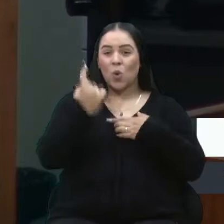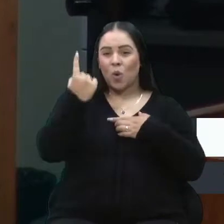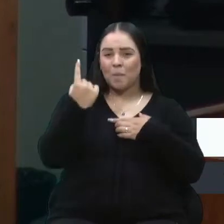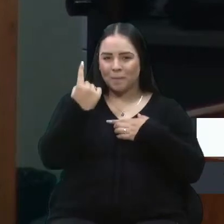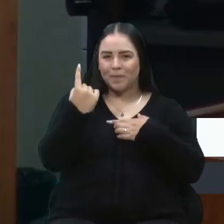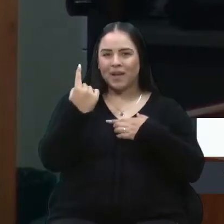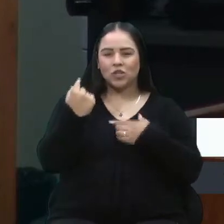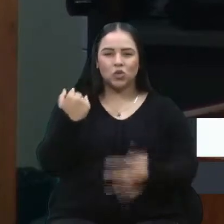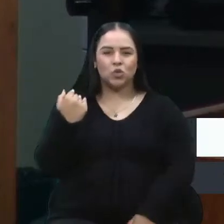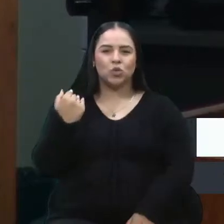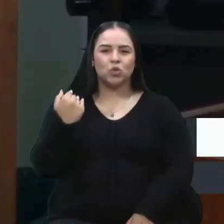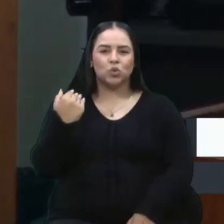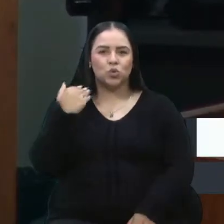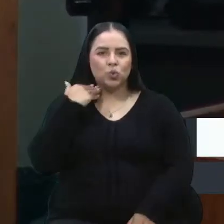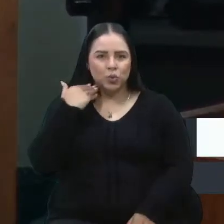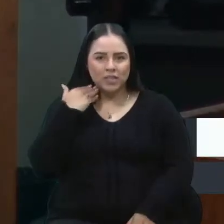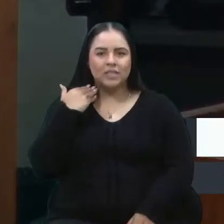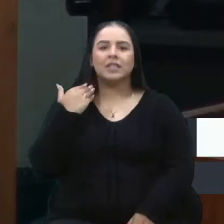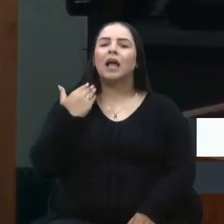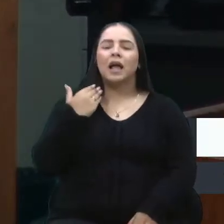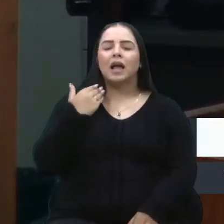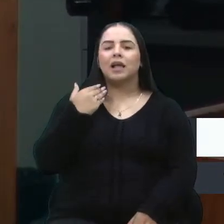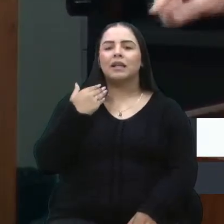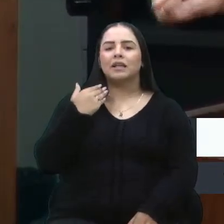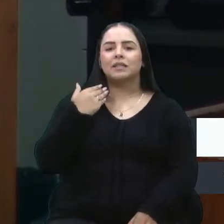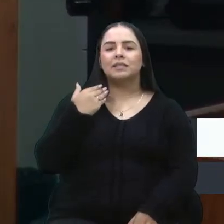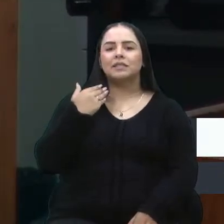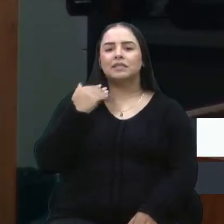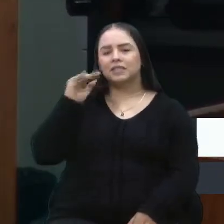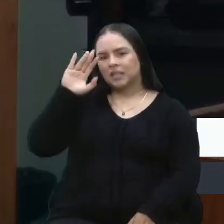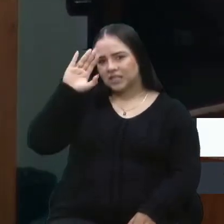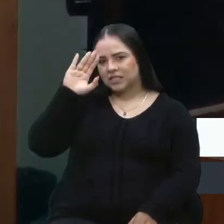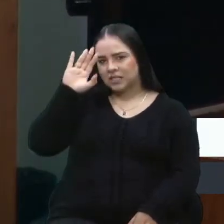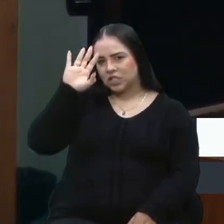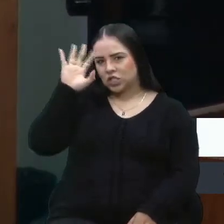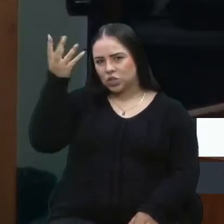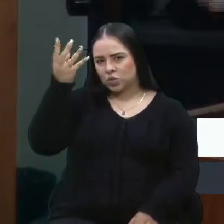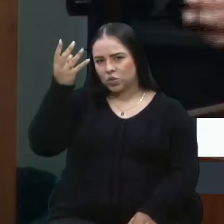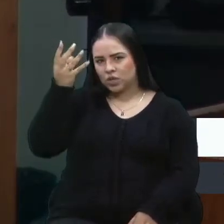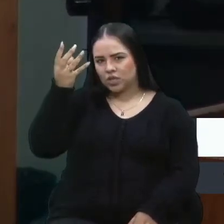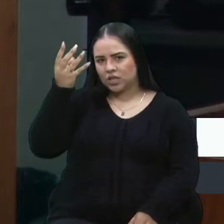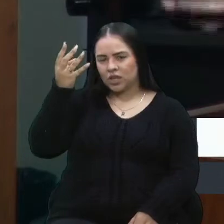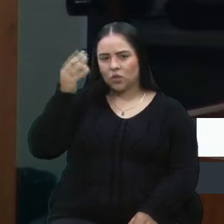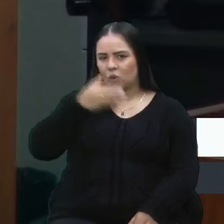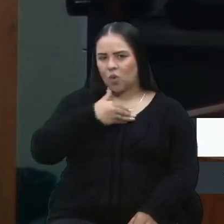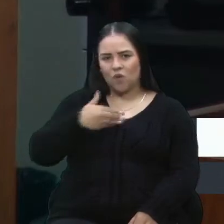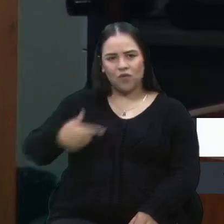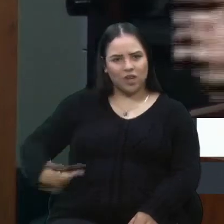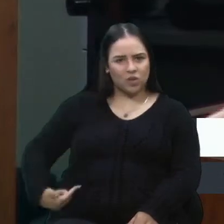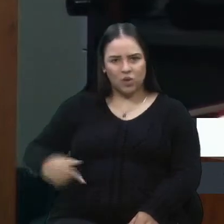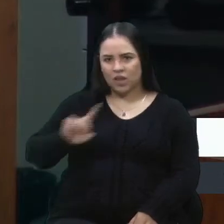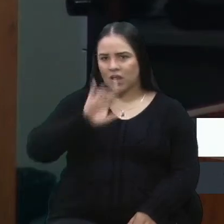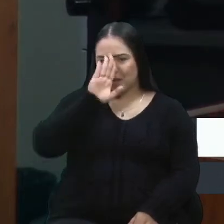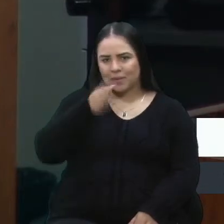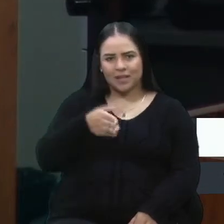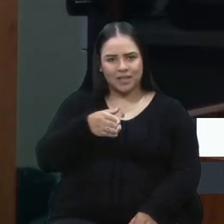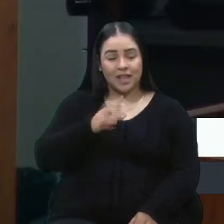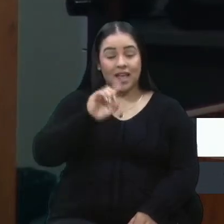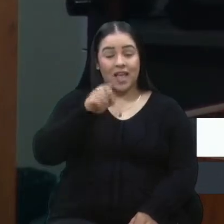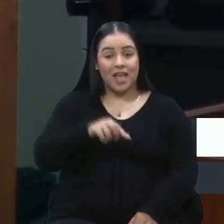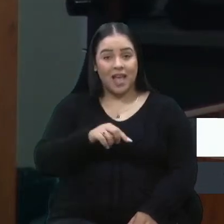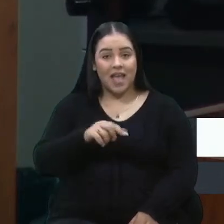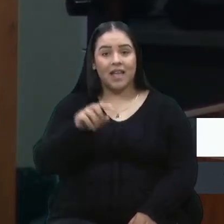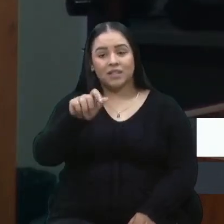decidiu que o governador não manda mais agora quem manda é associação mães e pais pela democracia